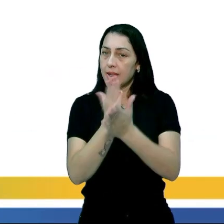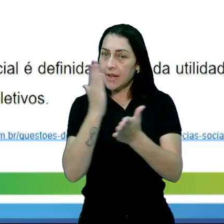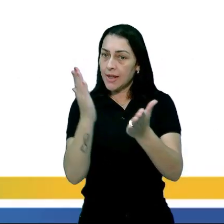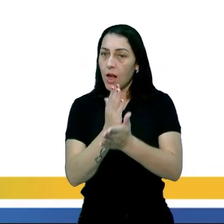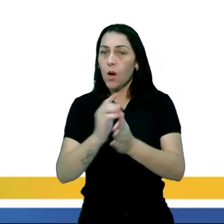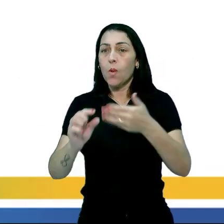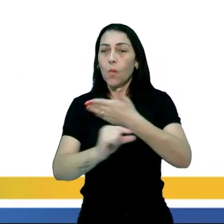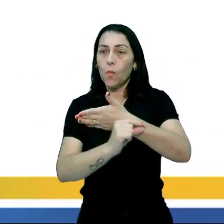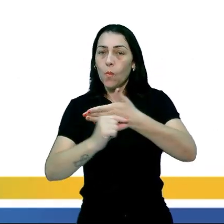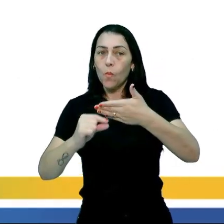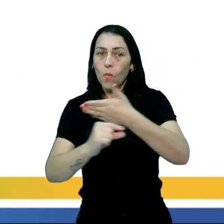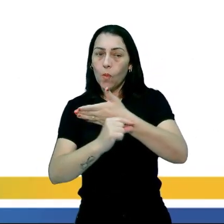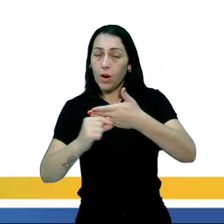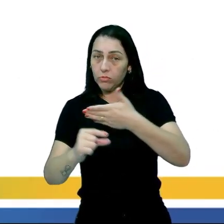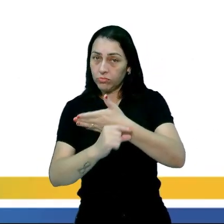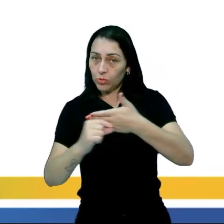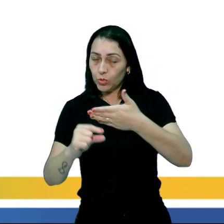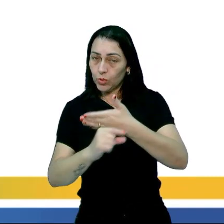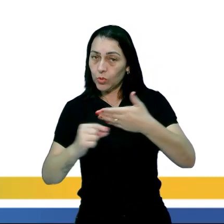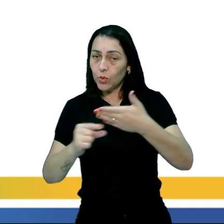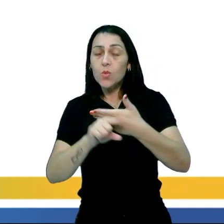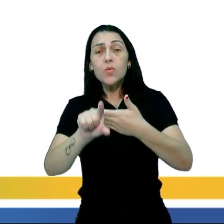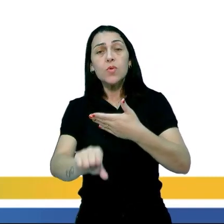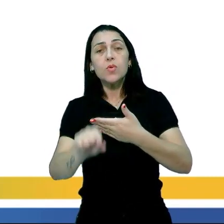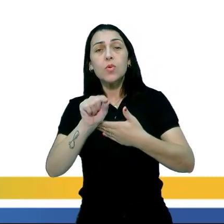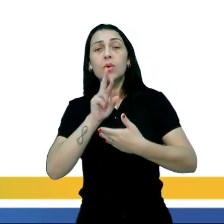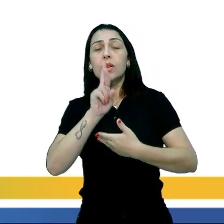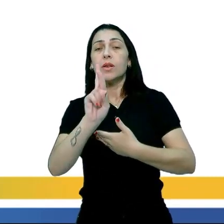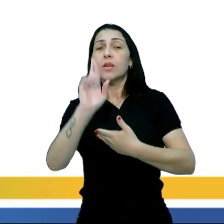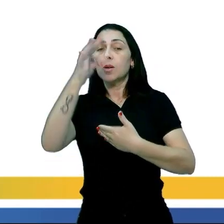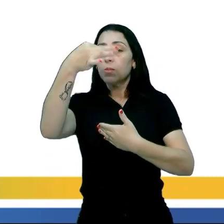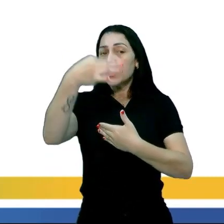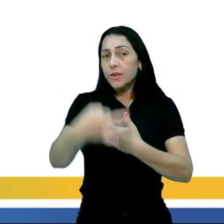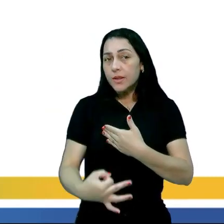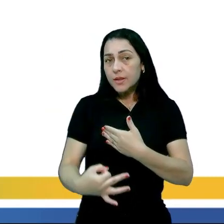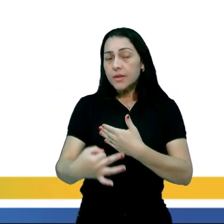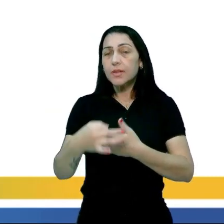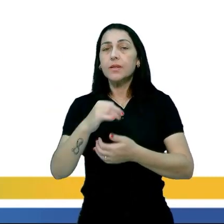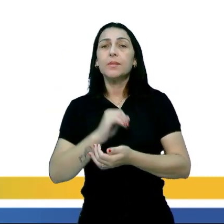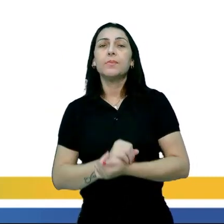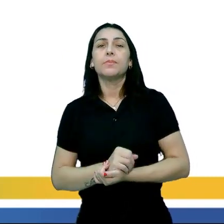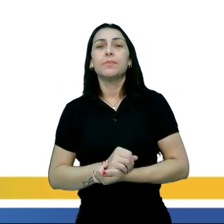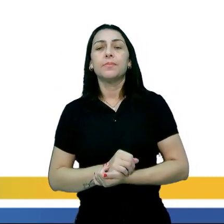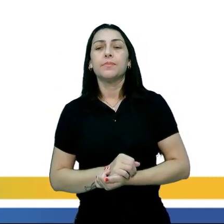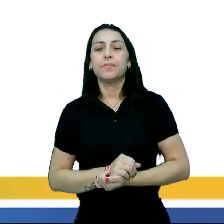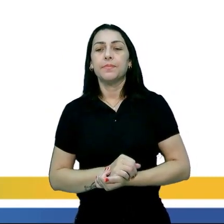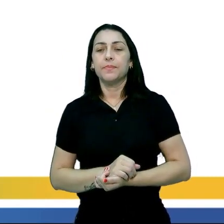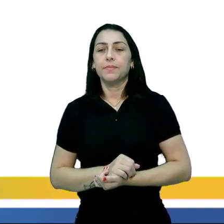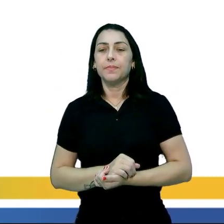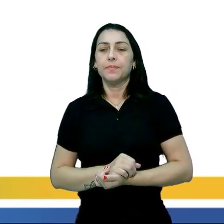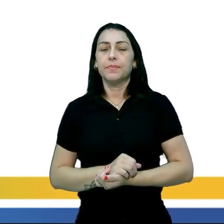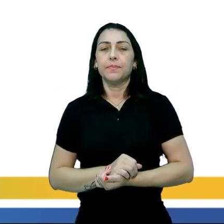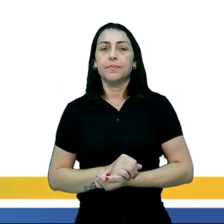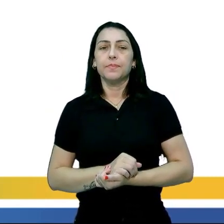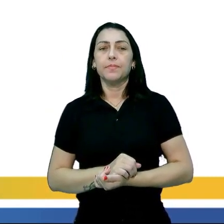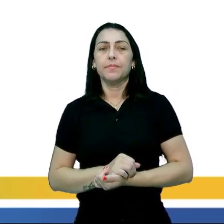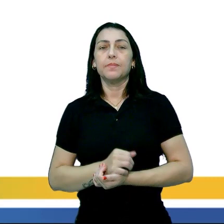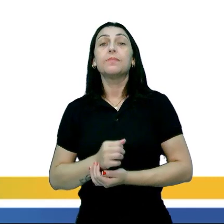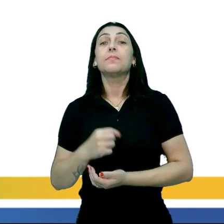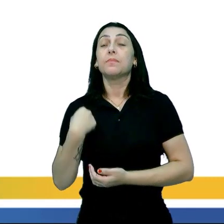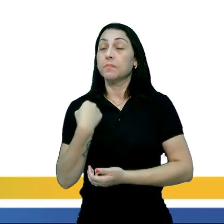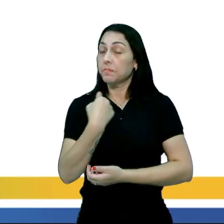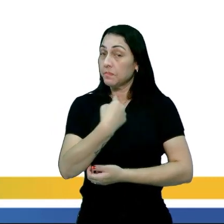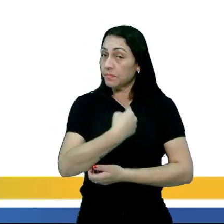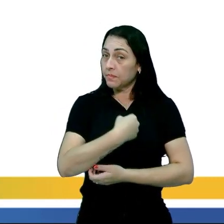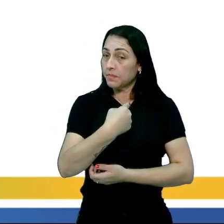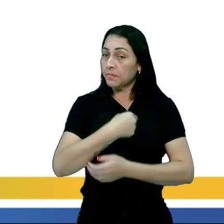essa obra e os pressupostos do autor, assinale a alternativa correta, ou seja, nós